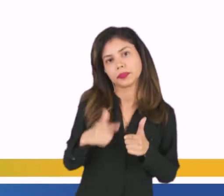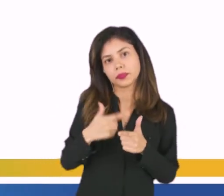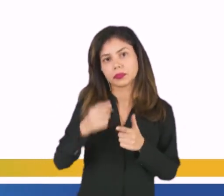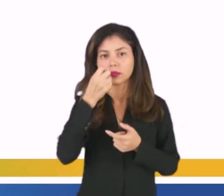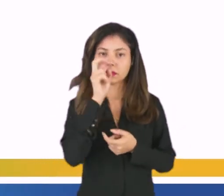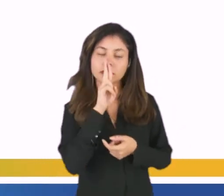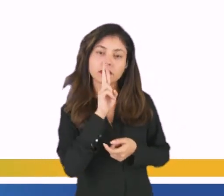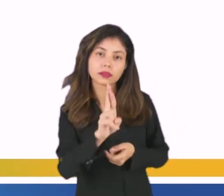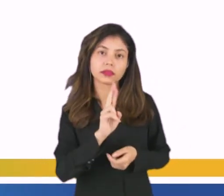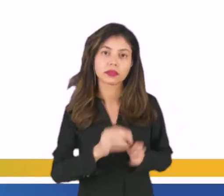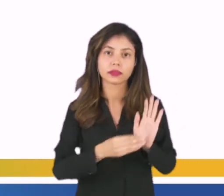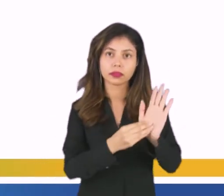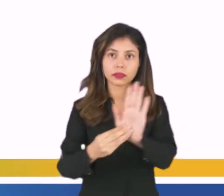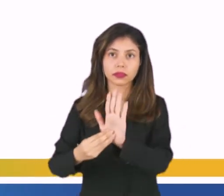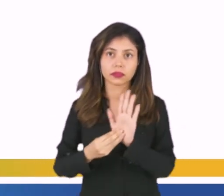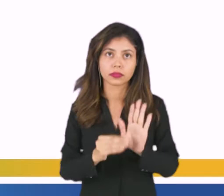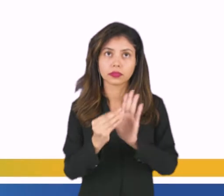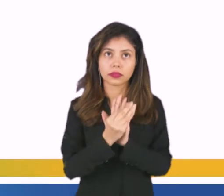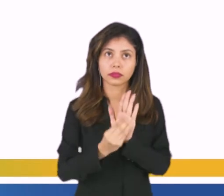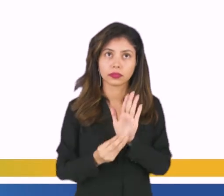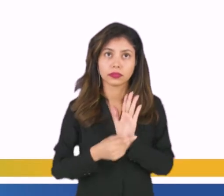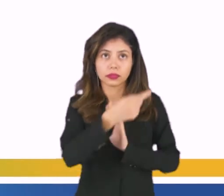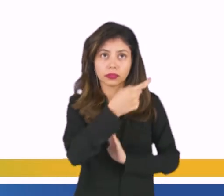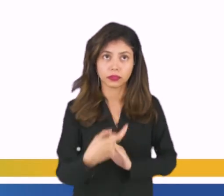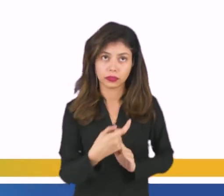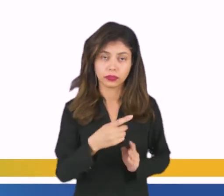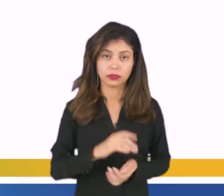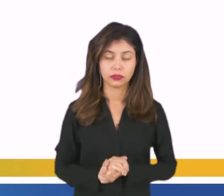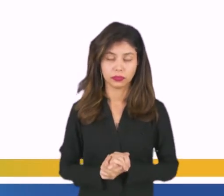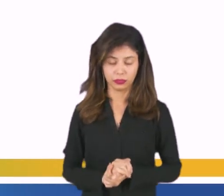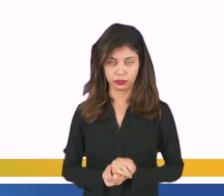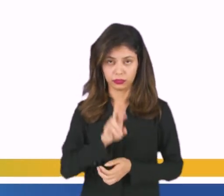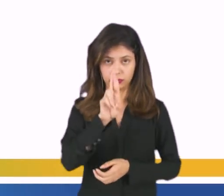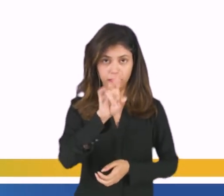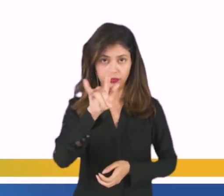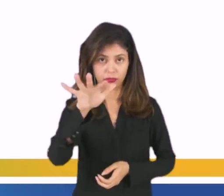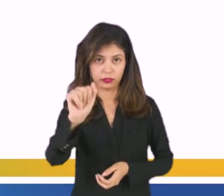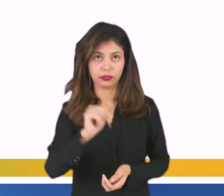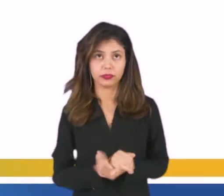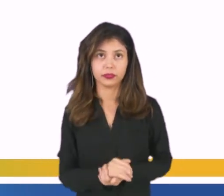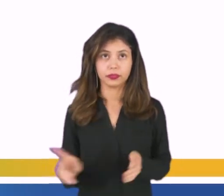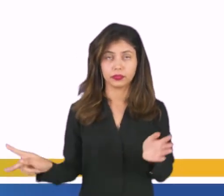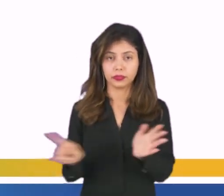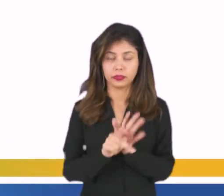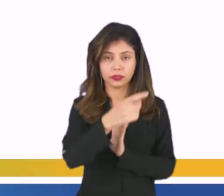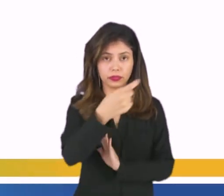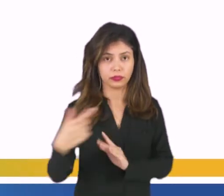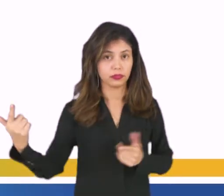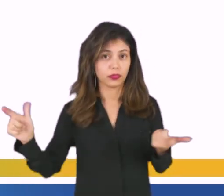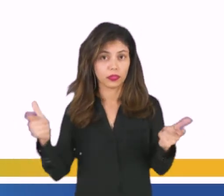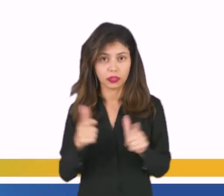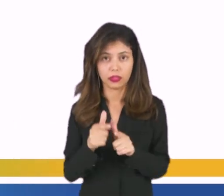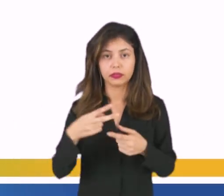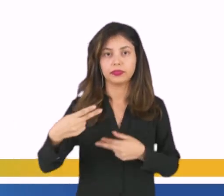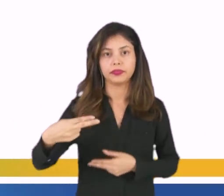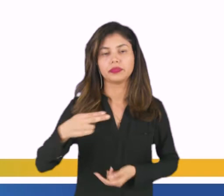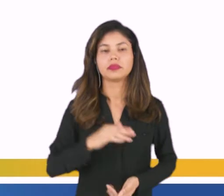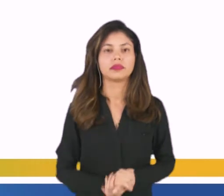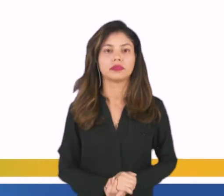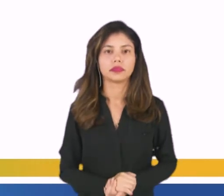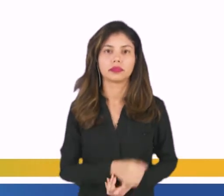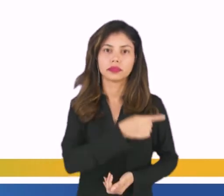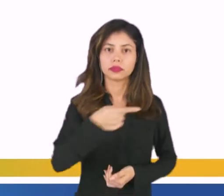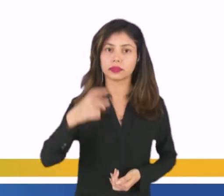dessa inequação ela é dada por x pertence aos reais, tal que o meu x é menor ou igual